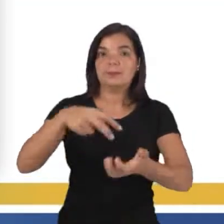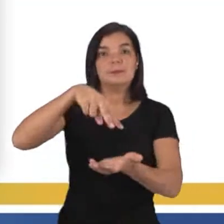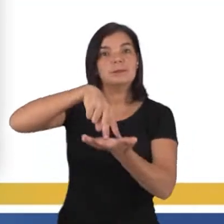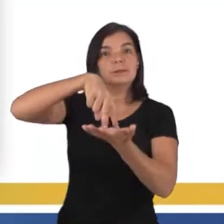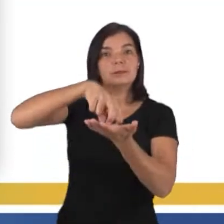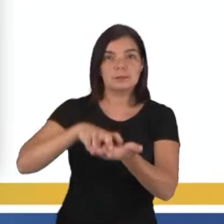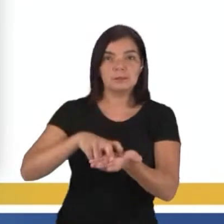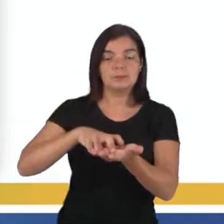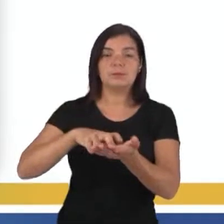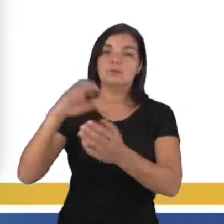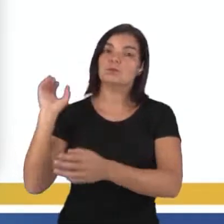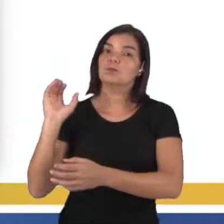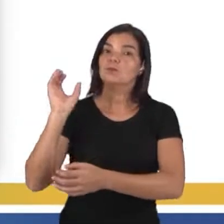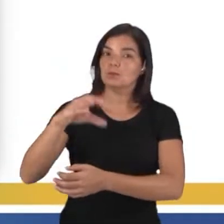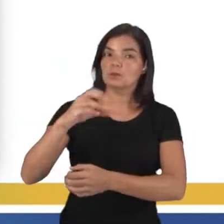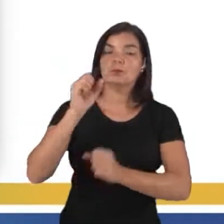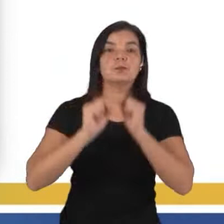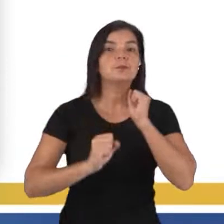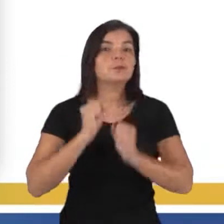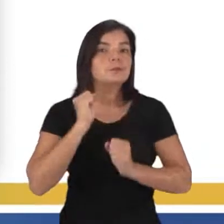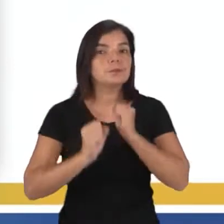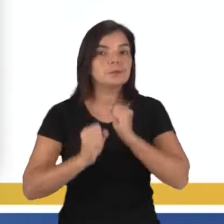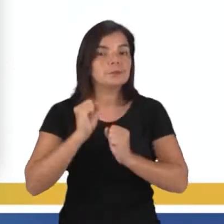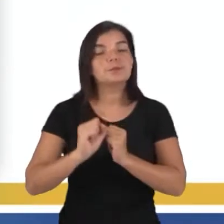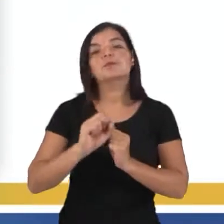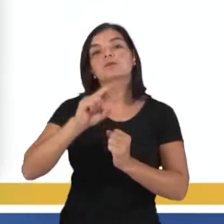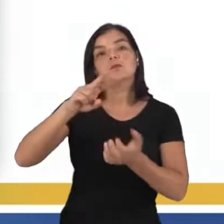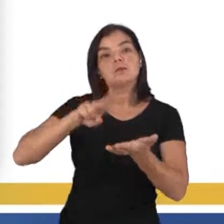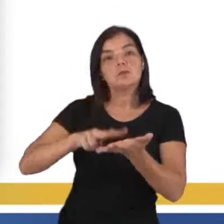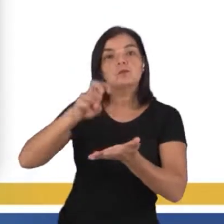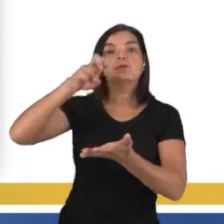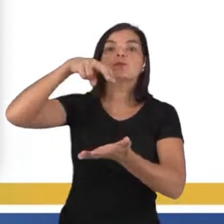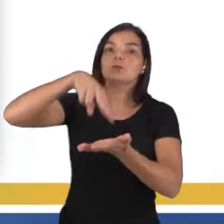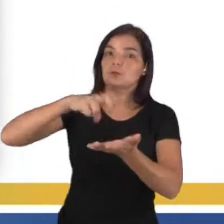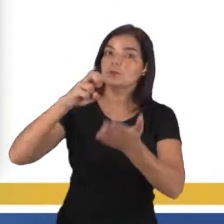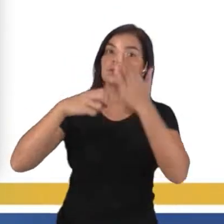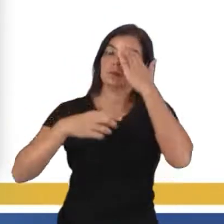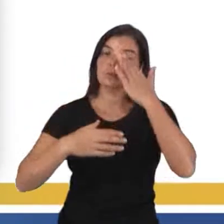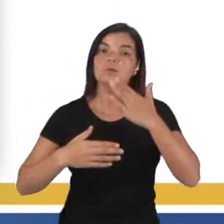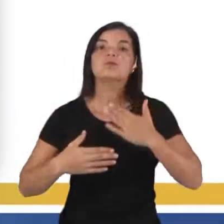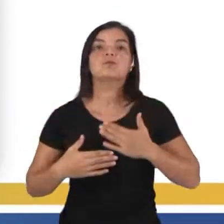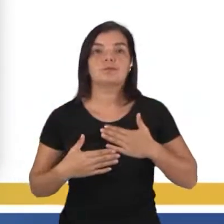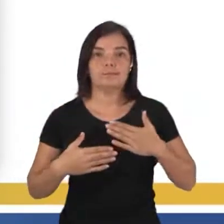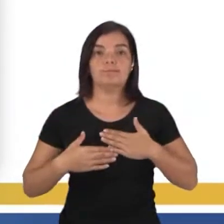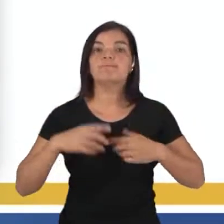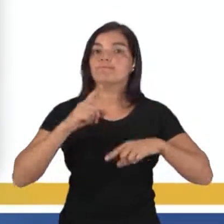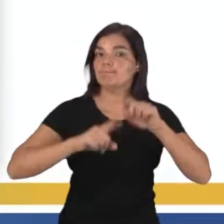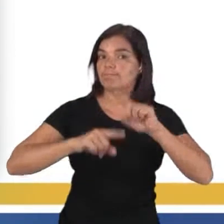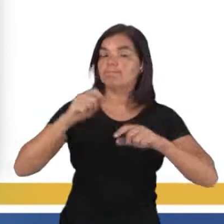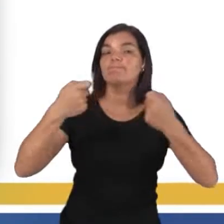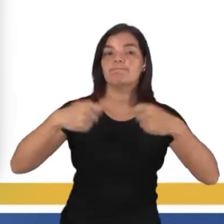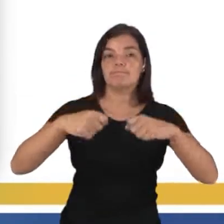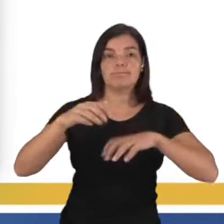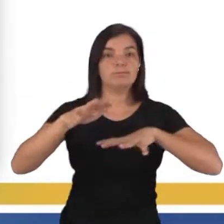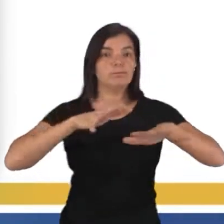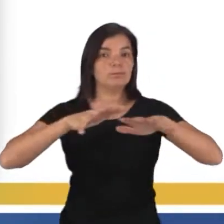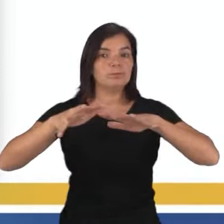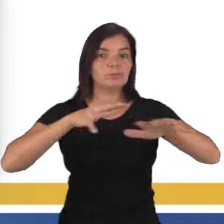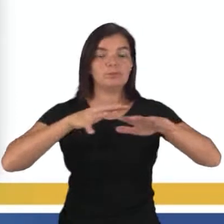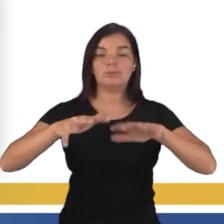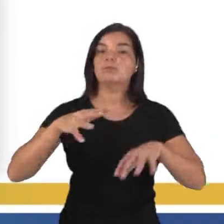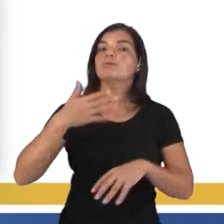agachar, arremessar, correr ou saltar para fazer do corpo uma ferramenta que produza movimentos